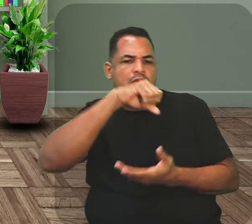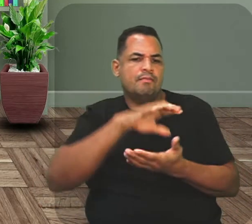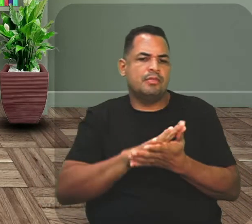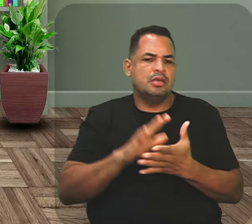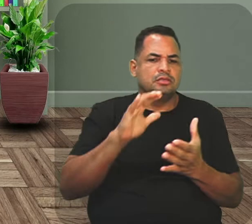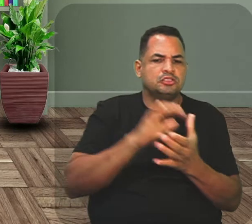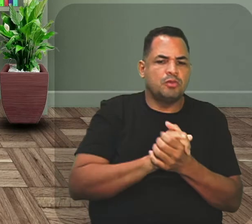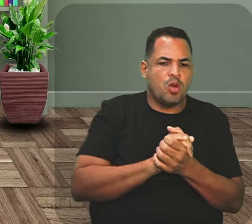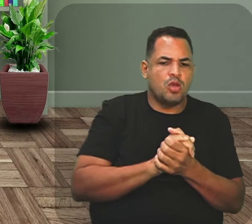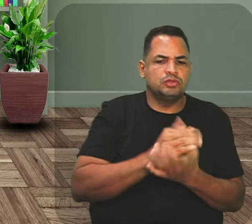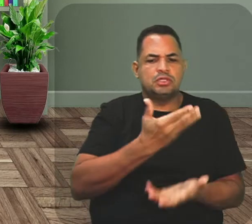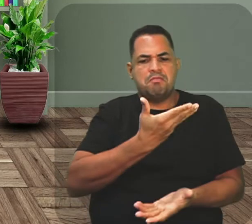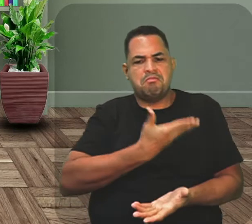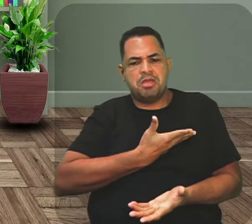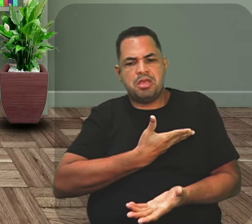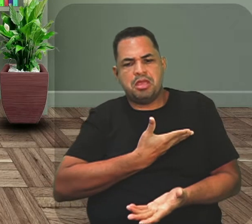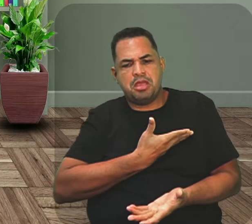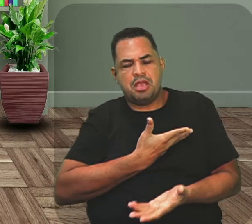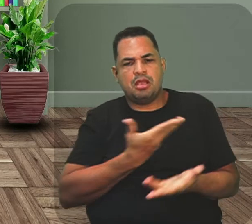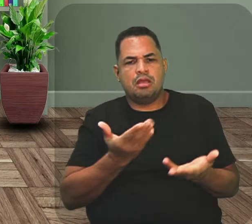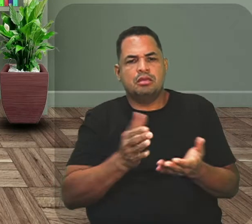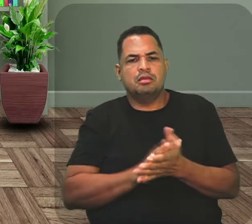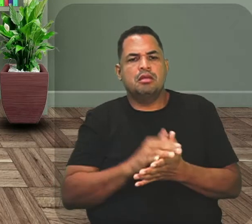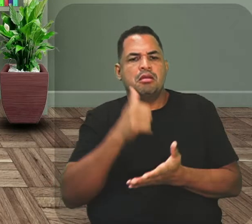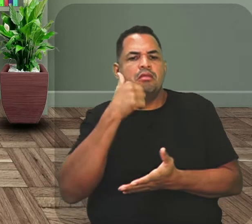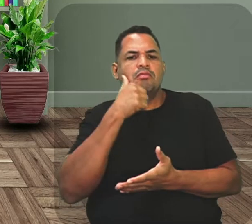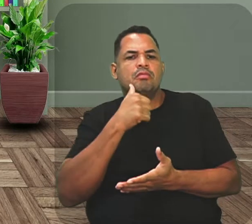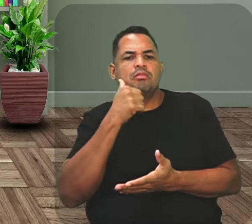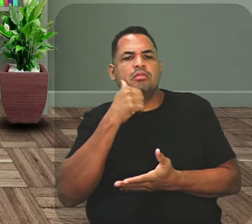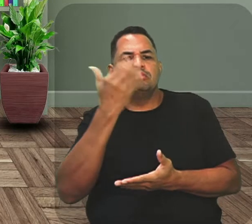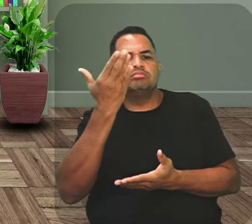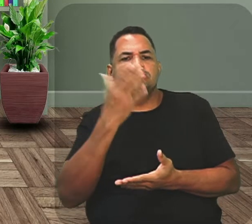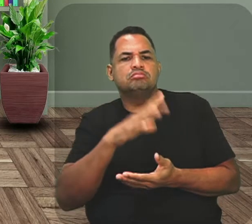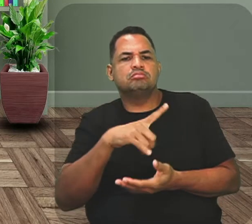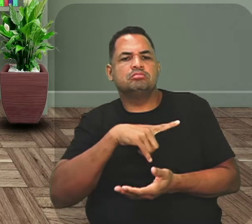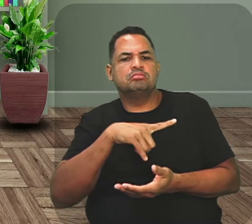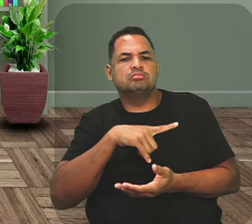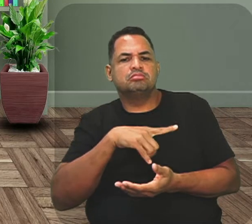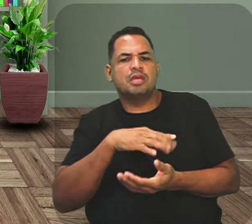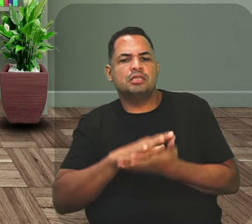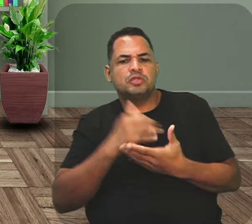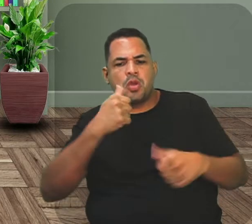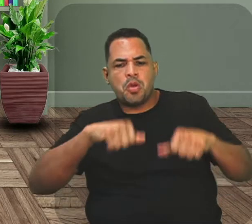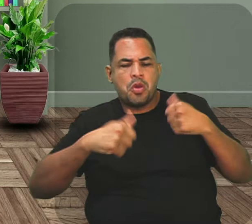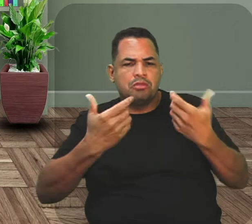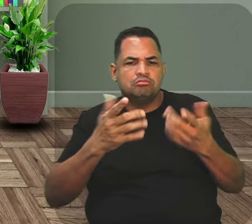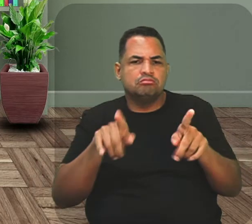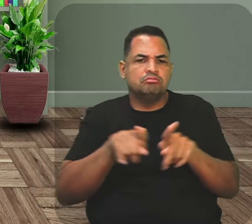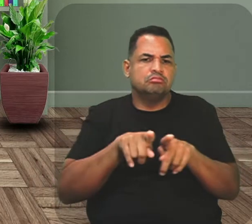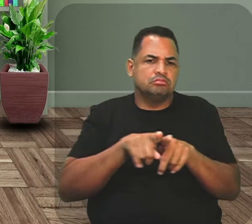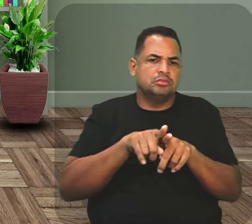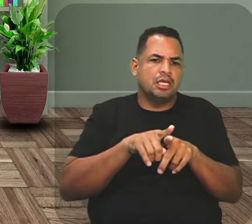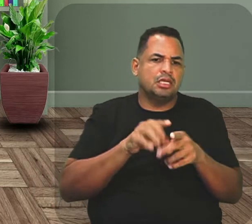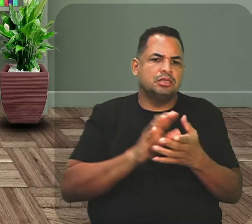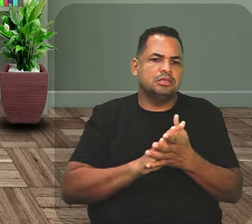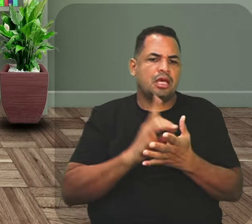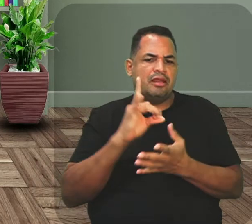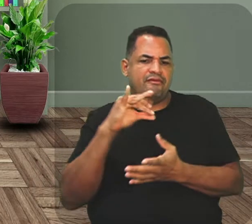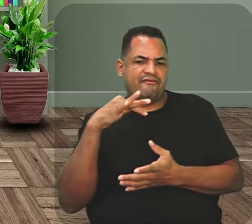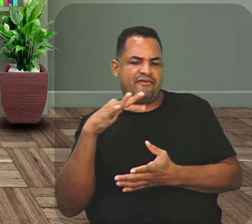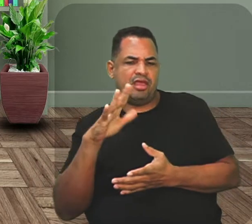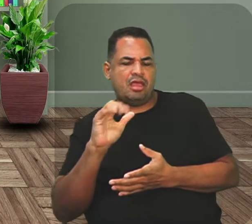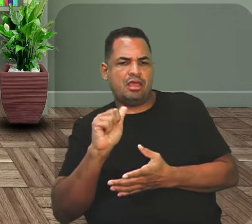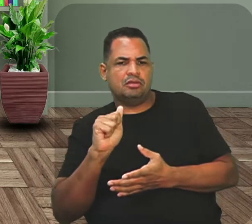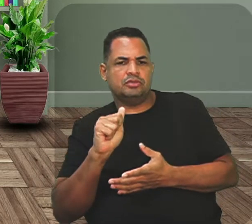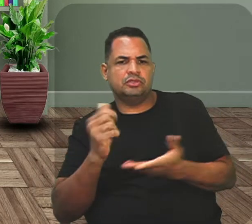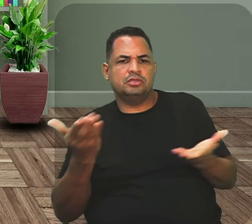mulher amiga, né? Dessa mulher, né? Que tem as suas qualidades. Também temos defeito, né? Temos aí